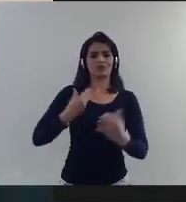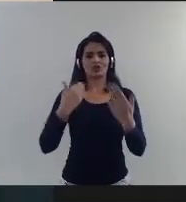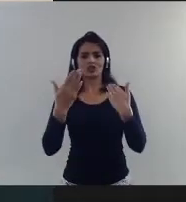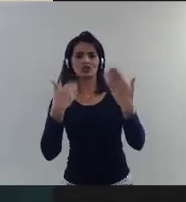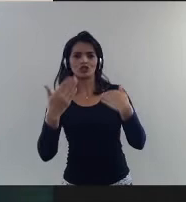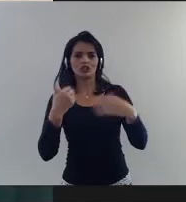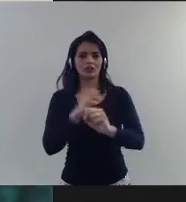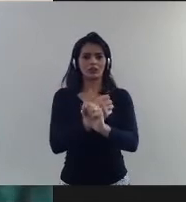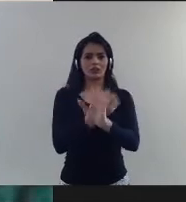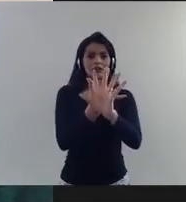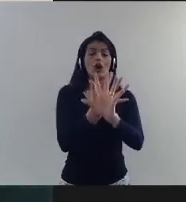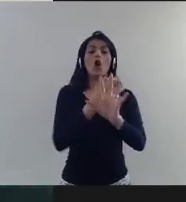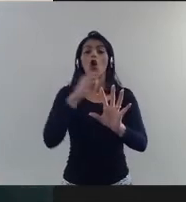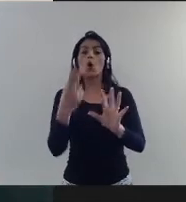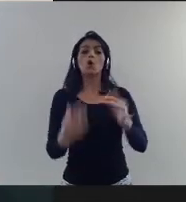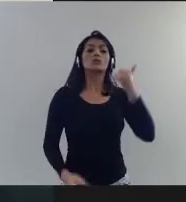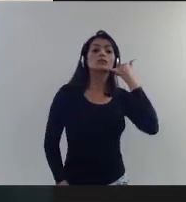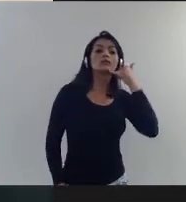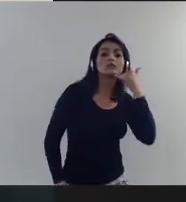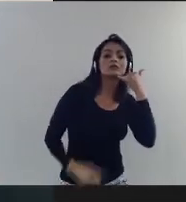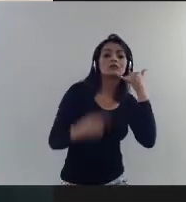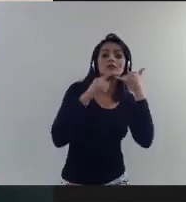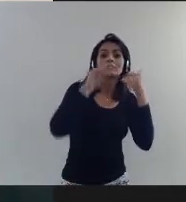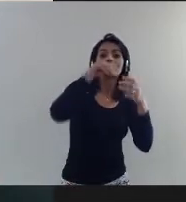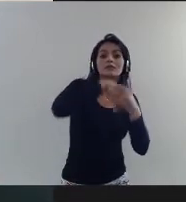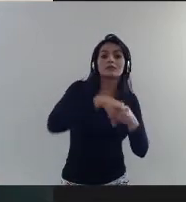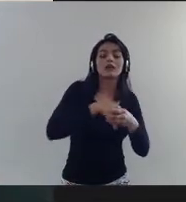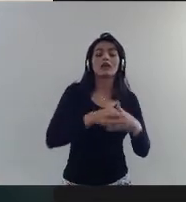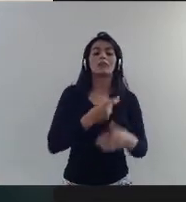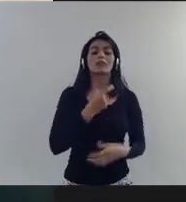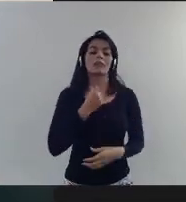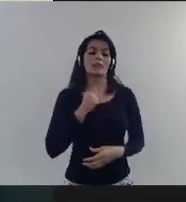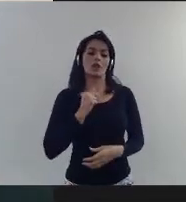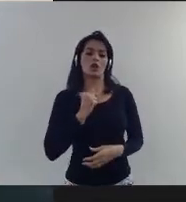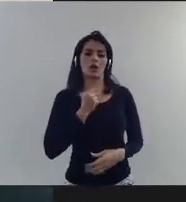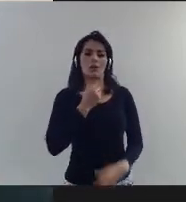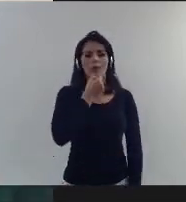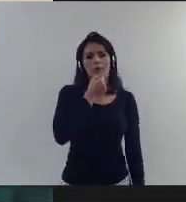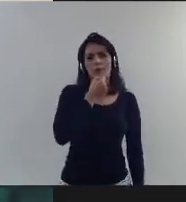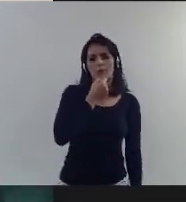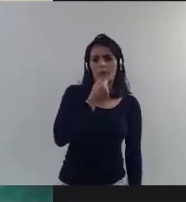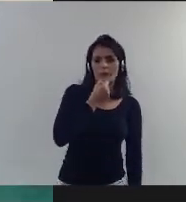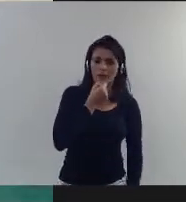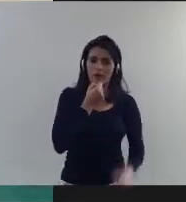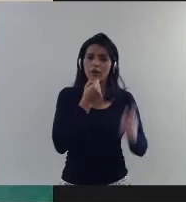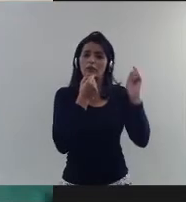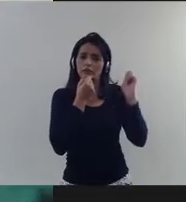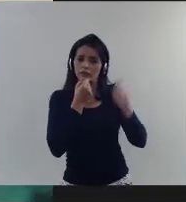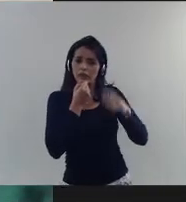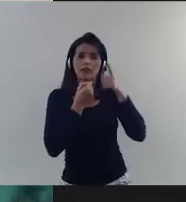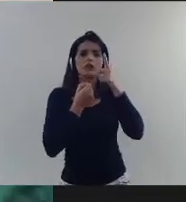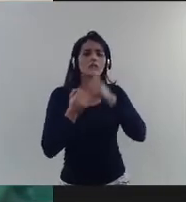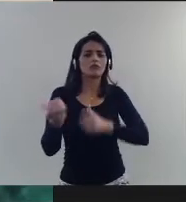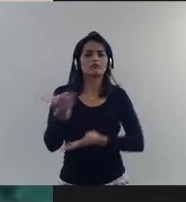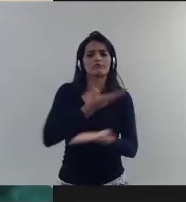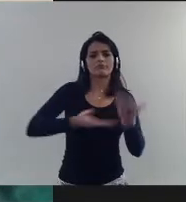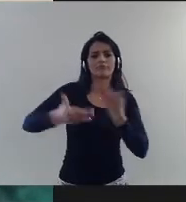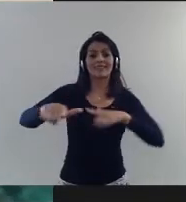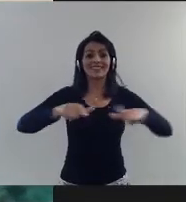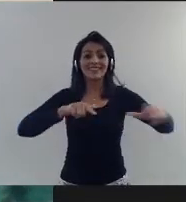um celular que tenha um microfone com uma condição boa para poder conseguir